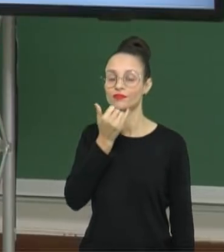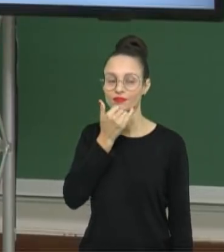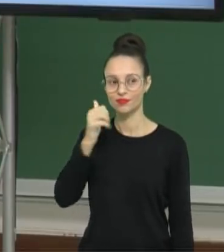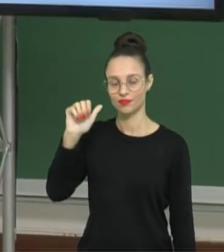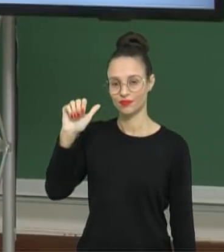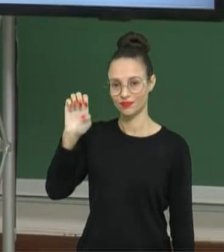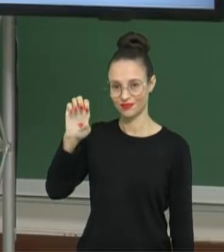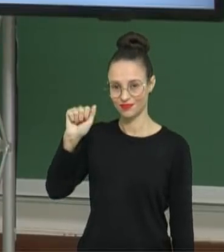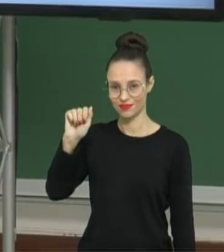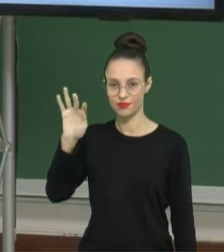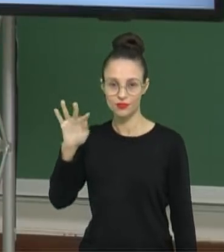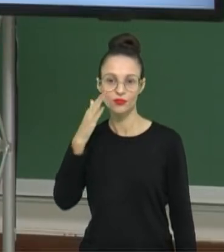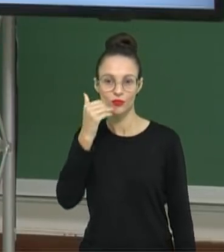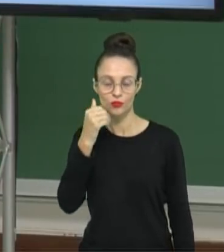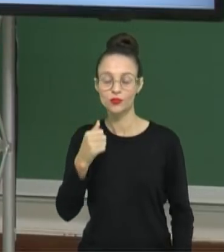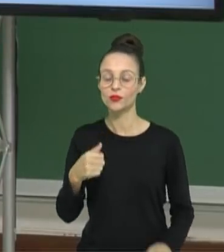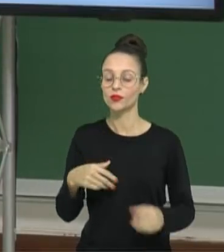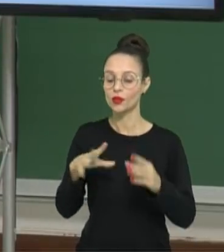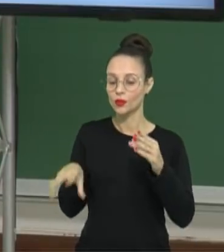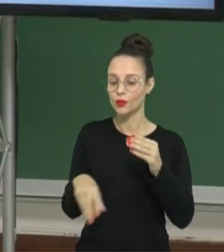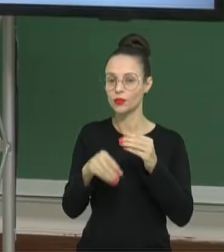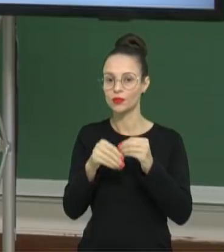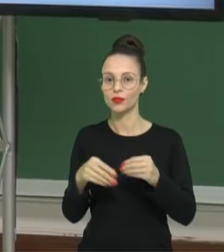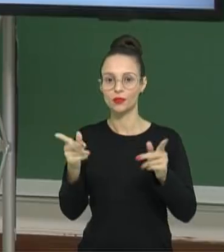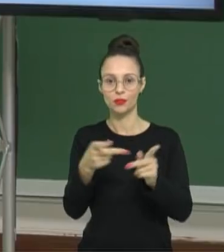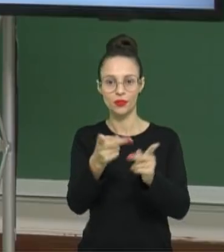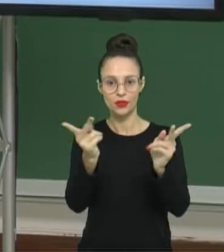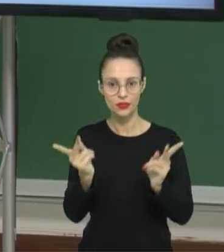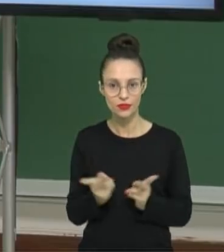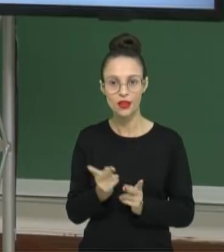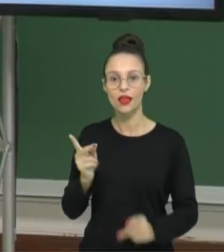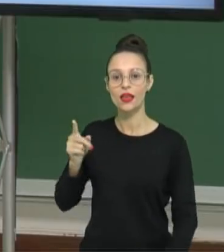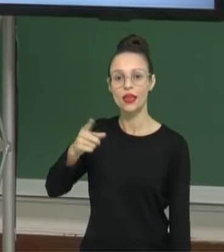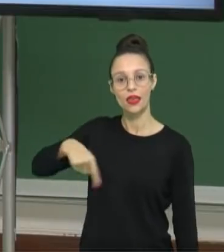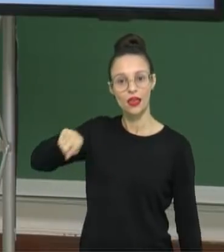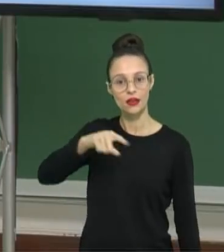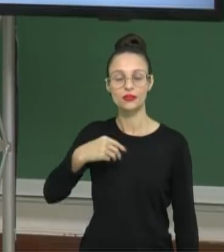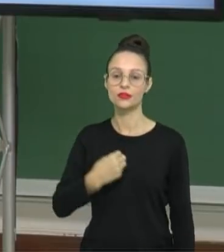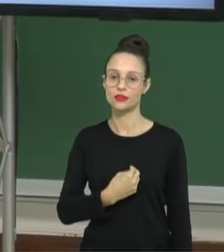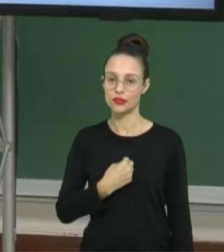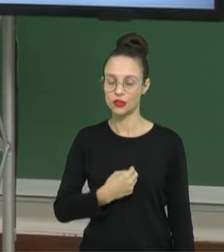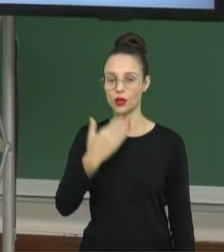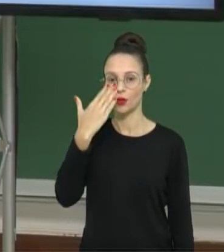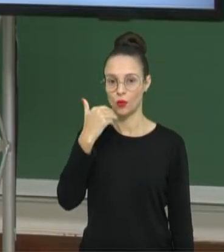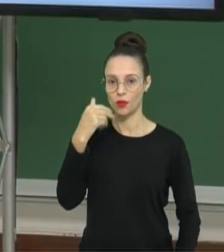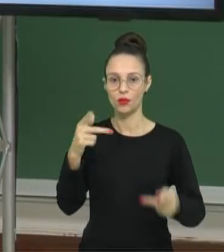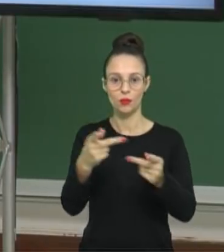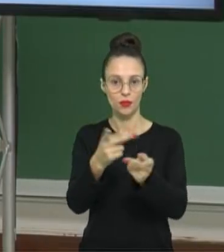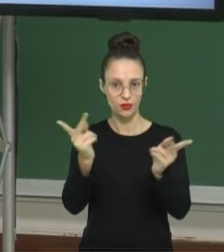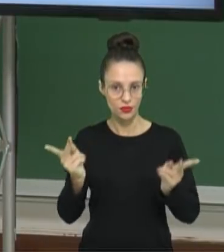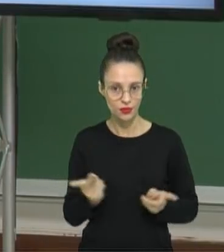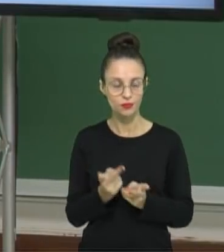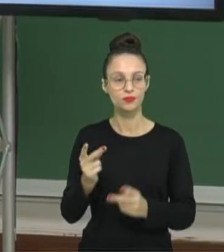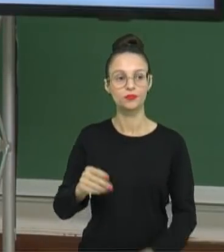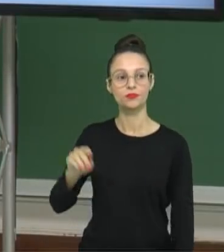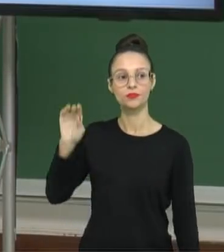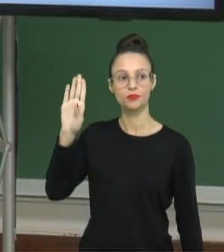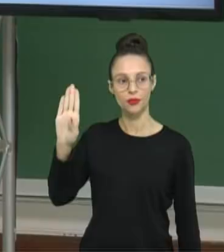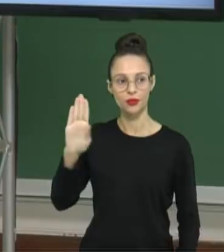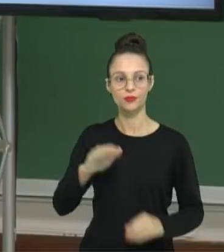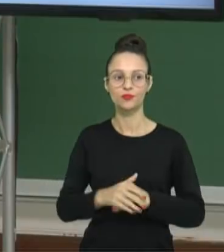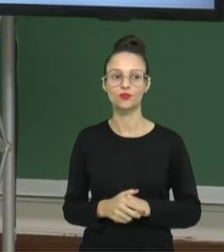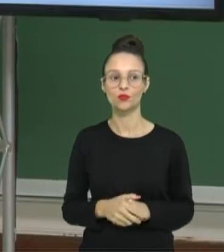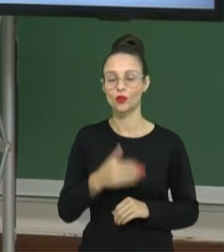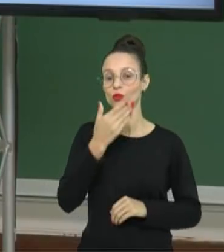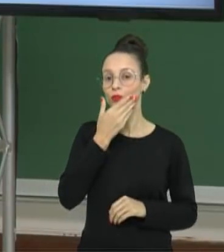o complemento pizza. Então você vai dizer, eles estão comendo pizza. Na letra B,